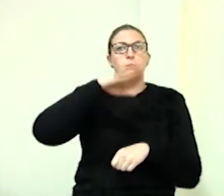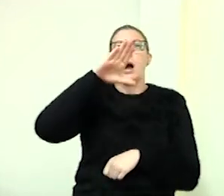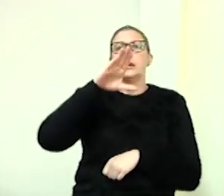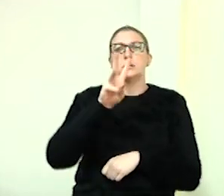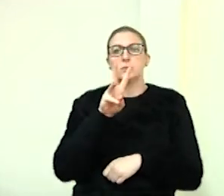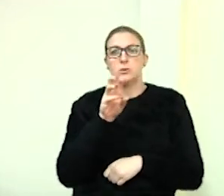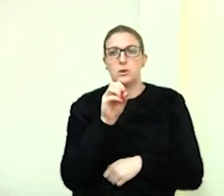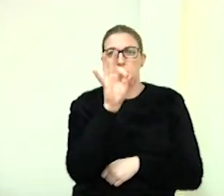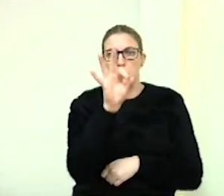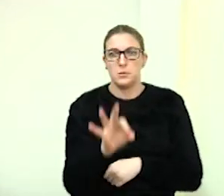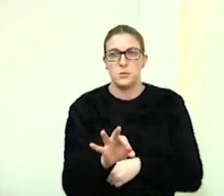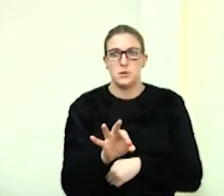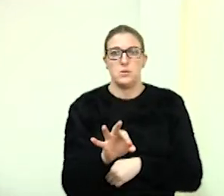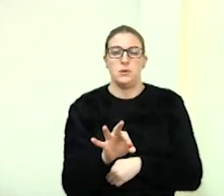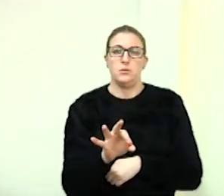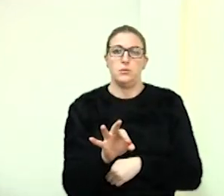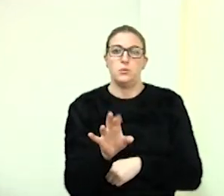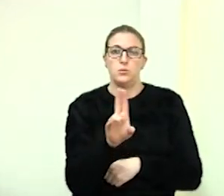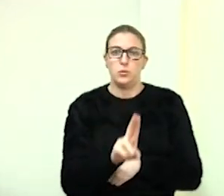deste quadro.